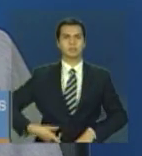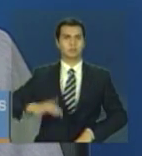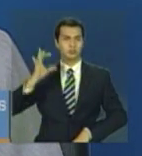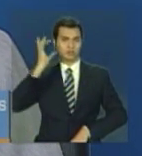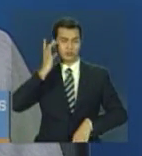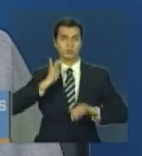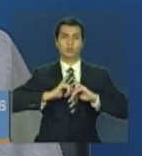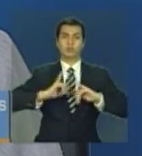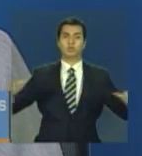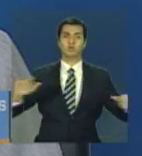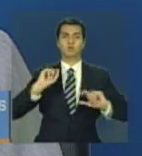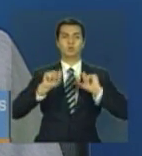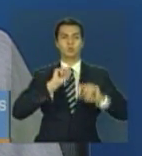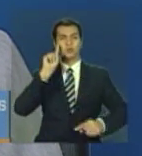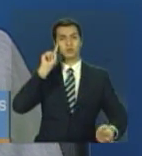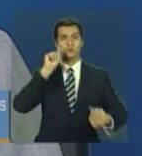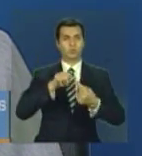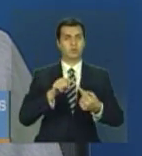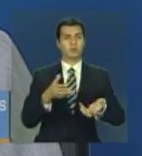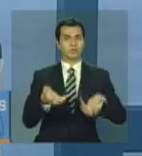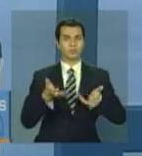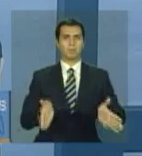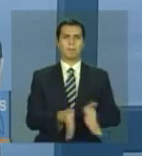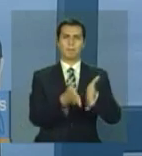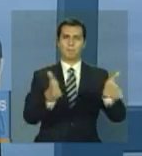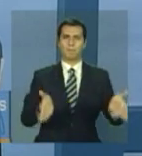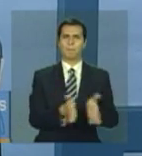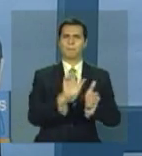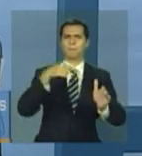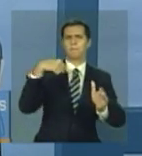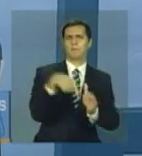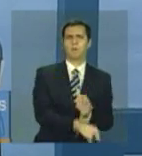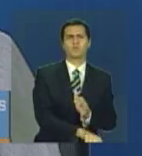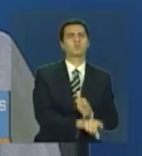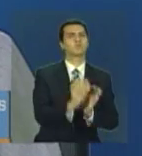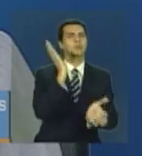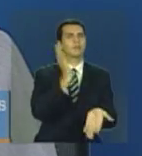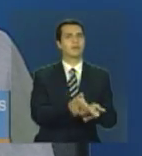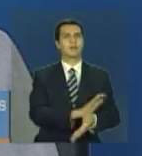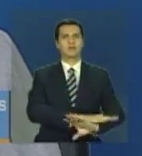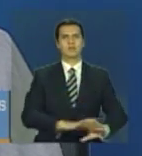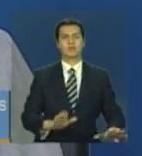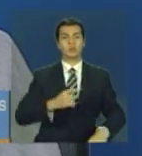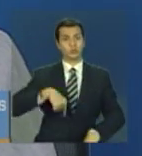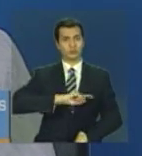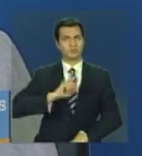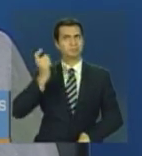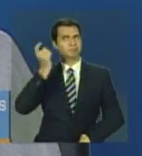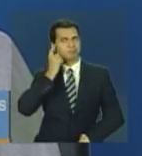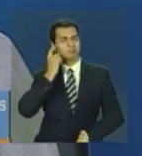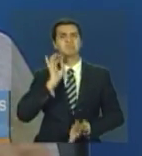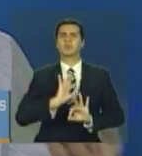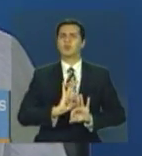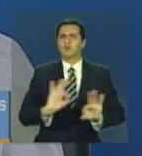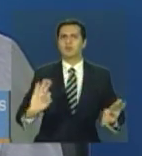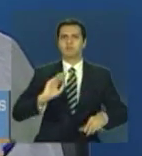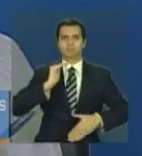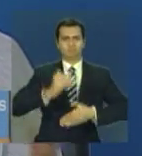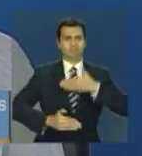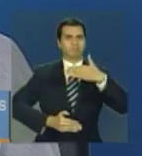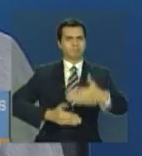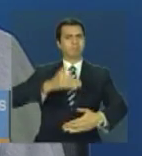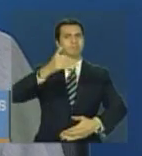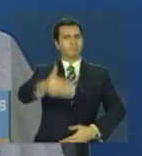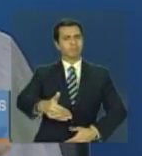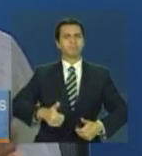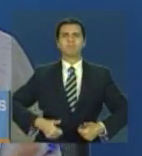essa meta, então, de erradicar a extrema pobreza. Então, nós entendemos como um salto de qualidade, né, a partir do momento